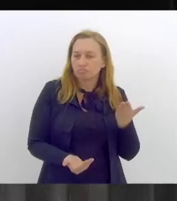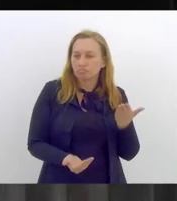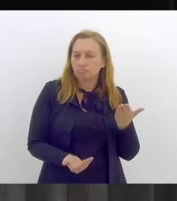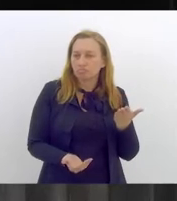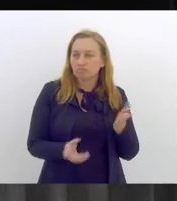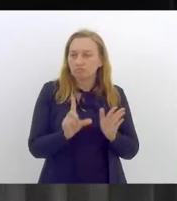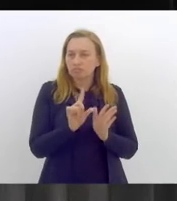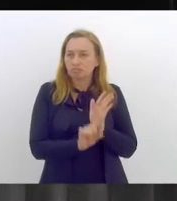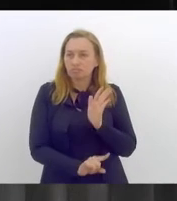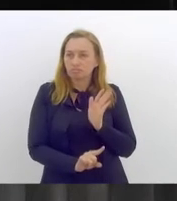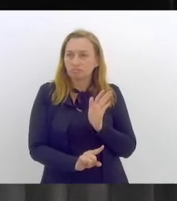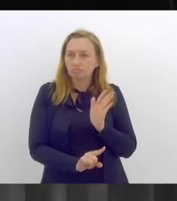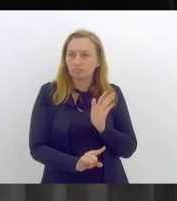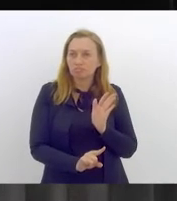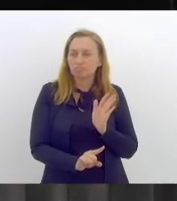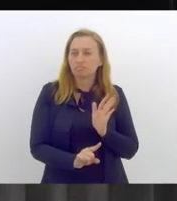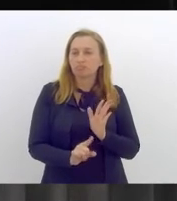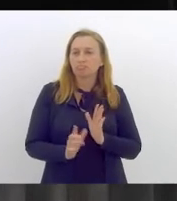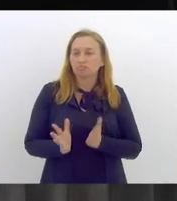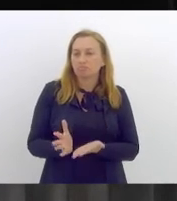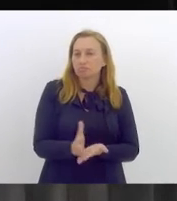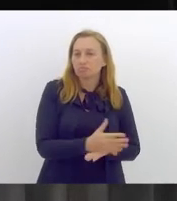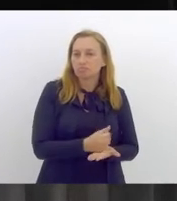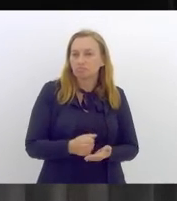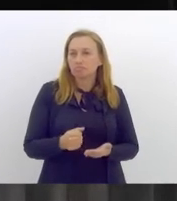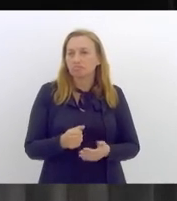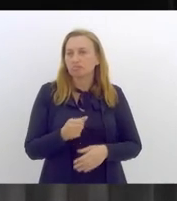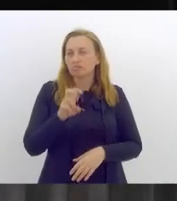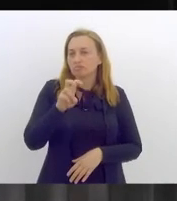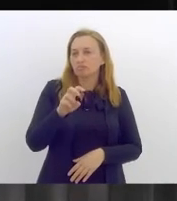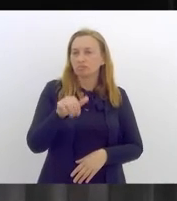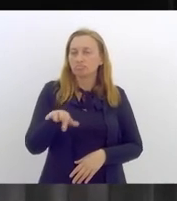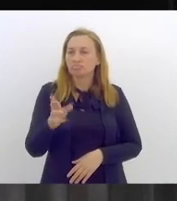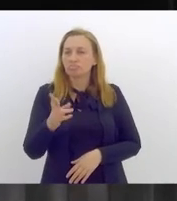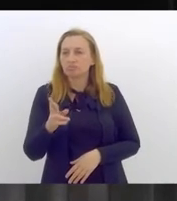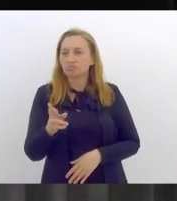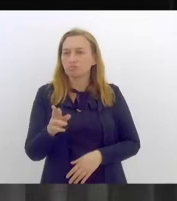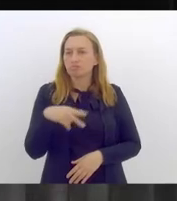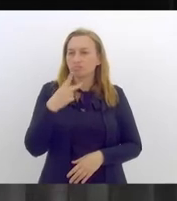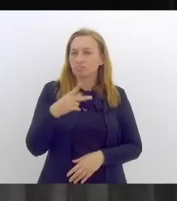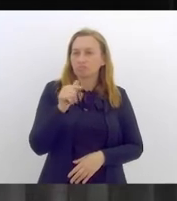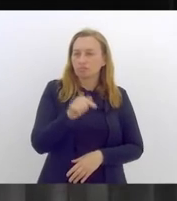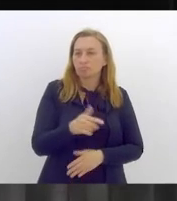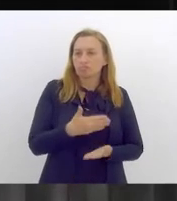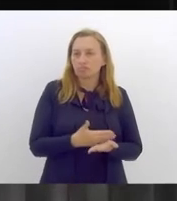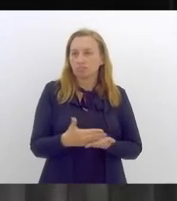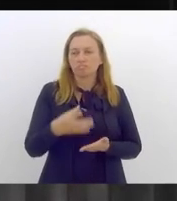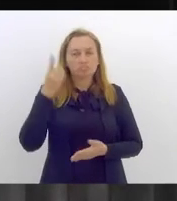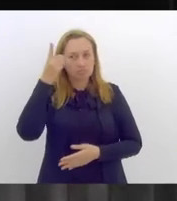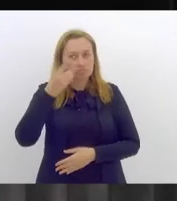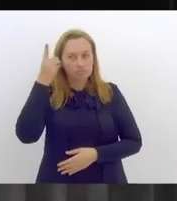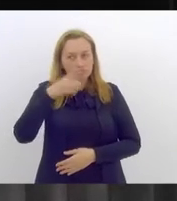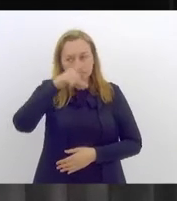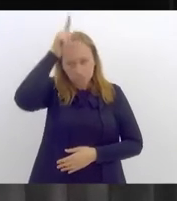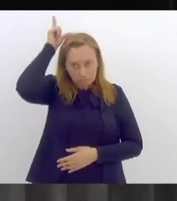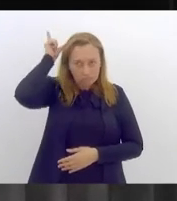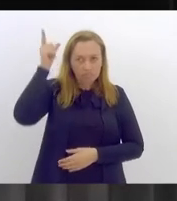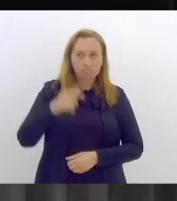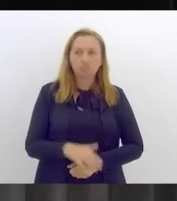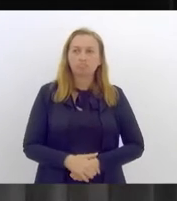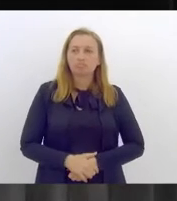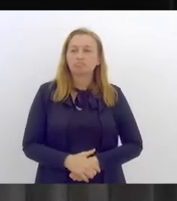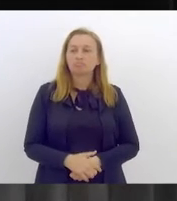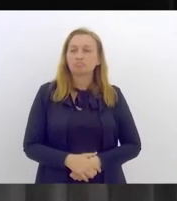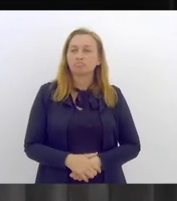essa redução de arrecadação, na ordem de mais de 5 bilhões, falados aqui inicialmente pelo deputado Luiz Paulo Correia da